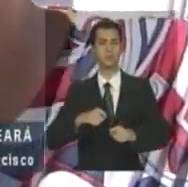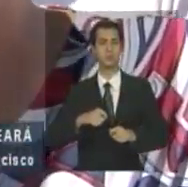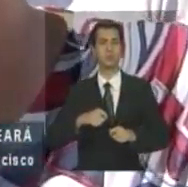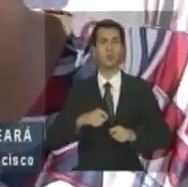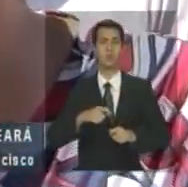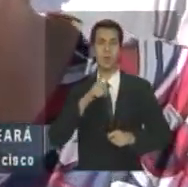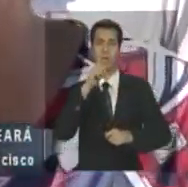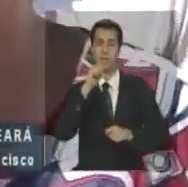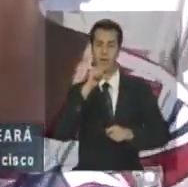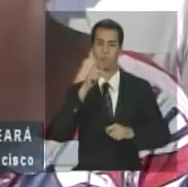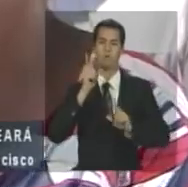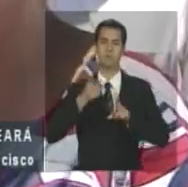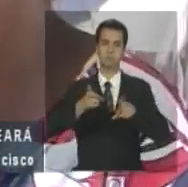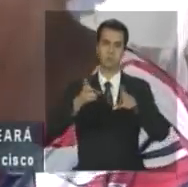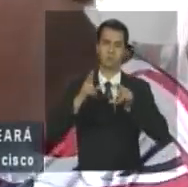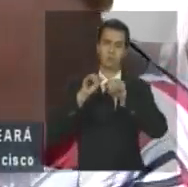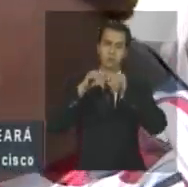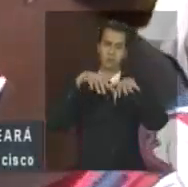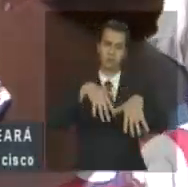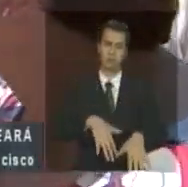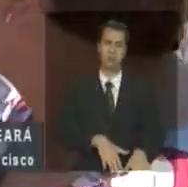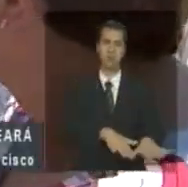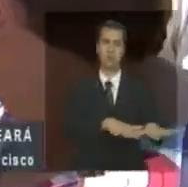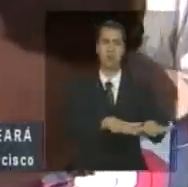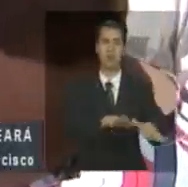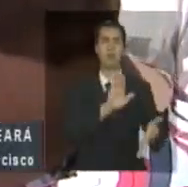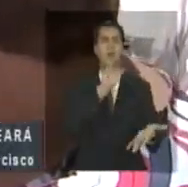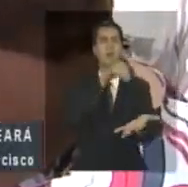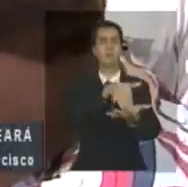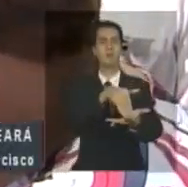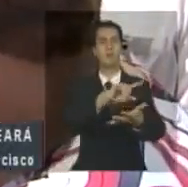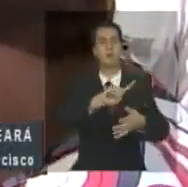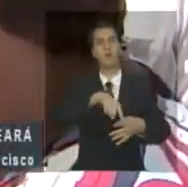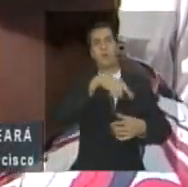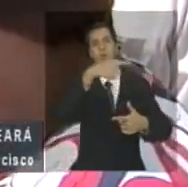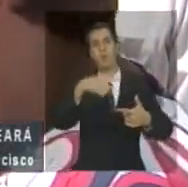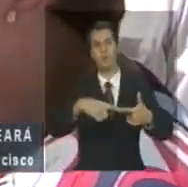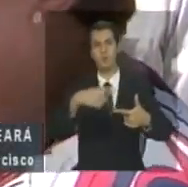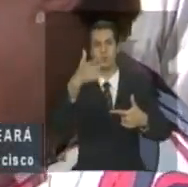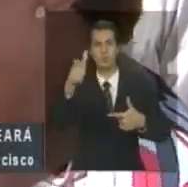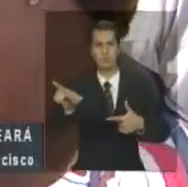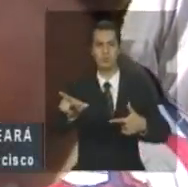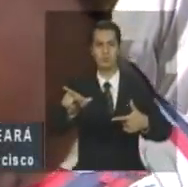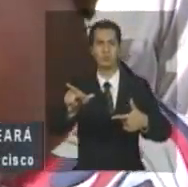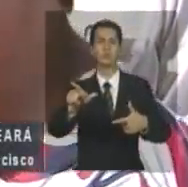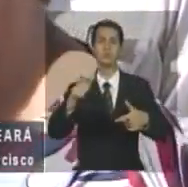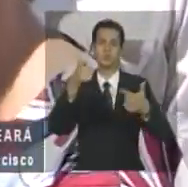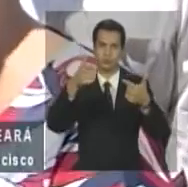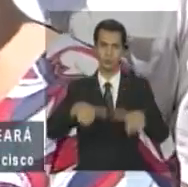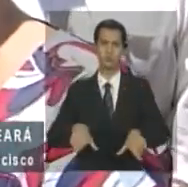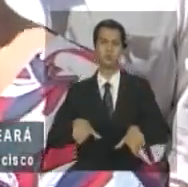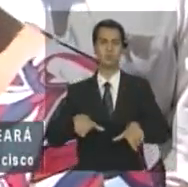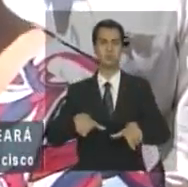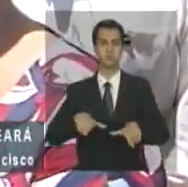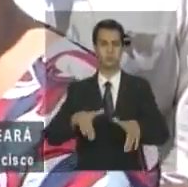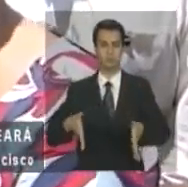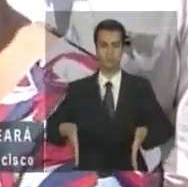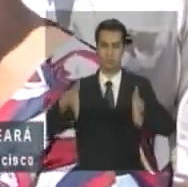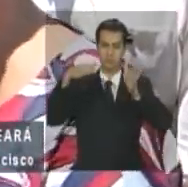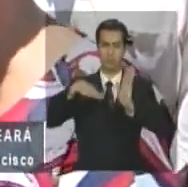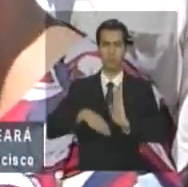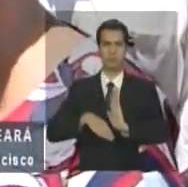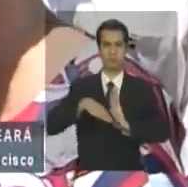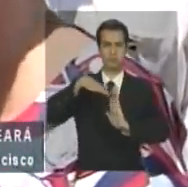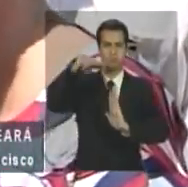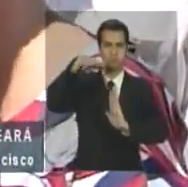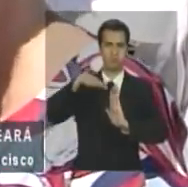a obra desça, Água. desculpa, a água desça e chegue até a próxima necessidade de estação elevatória. Mas basicamente o